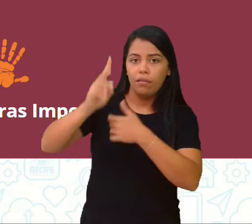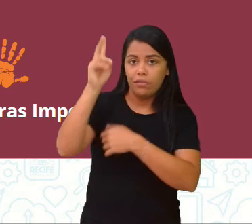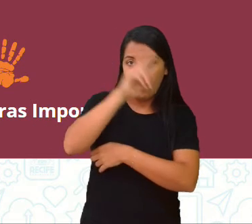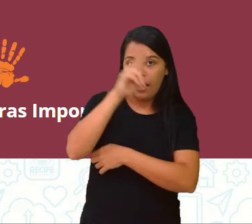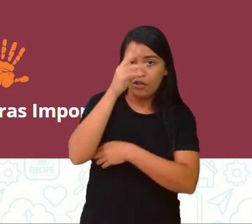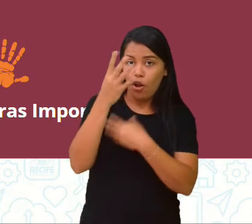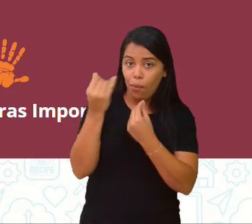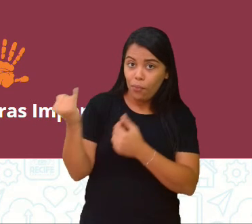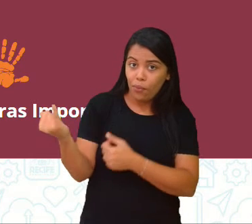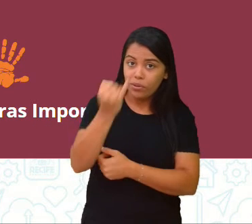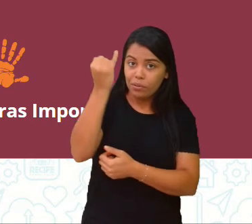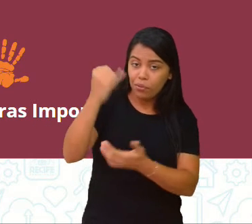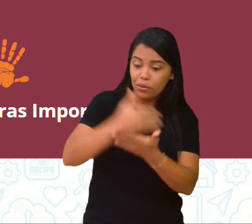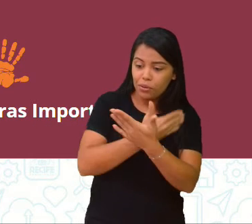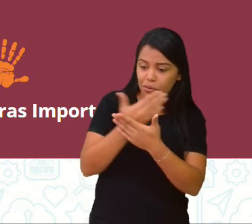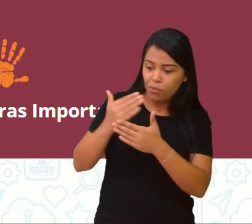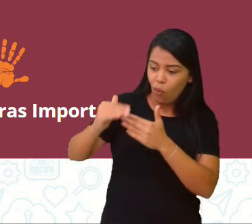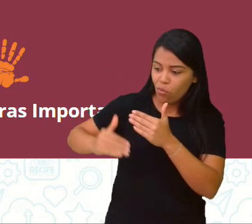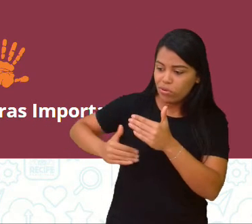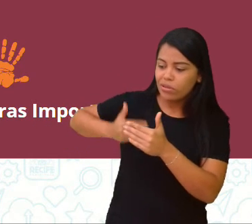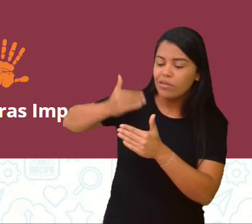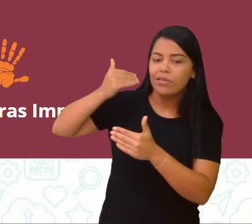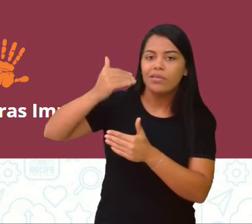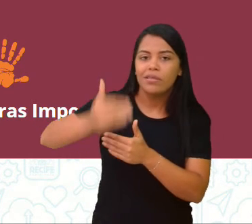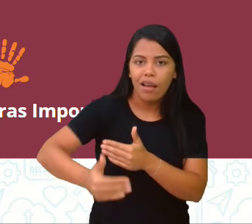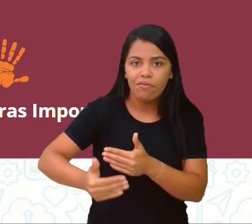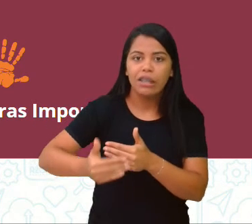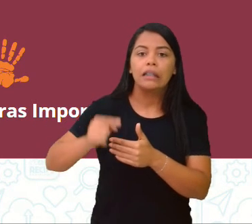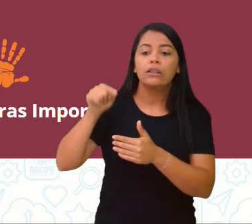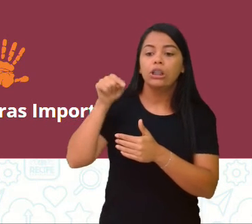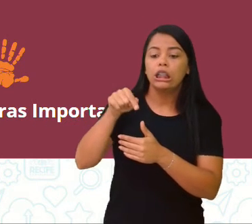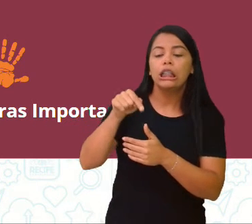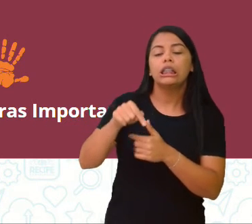Importante para os avanços, né?